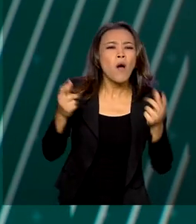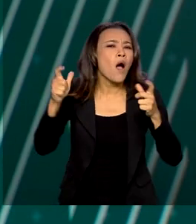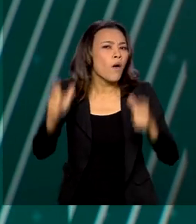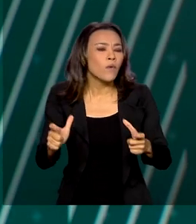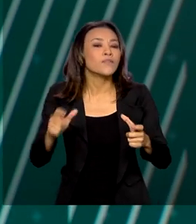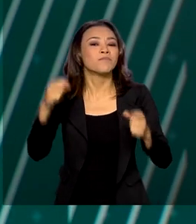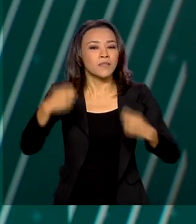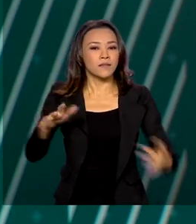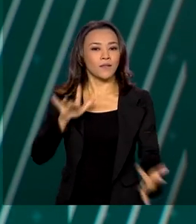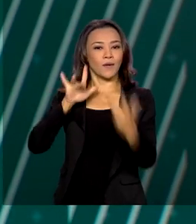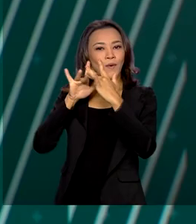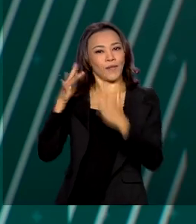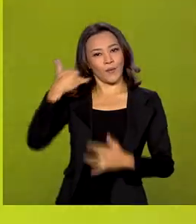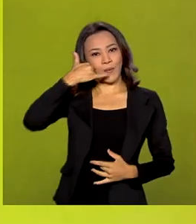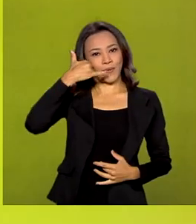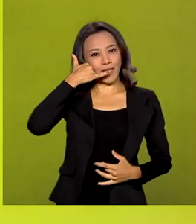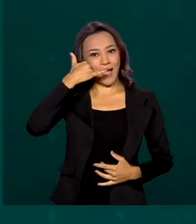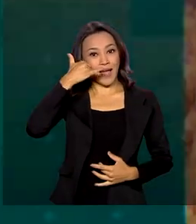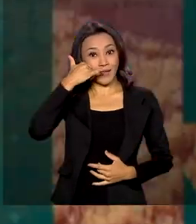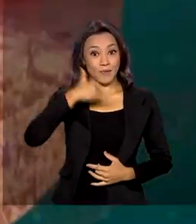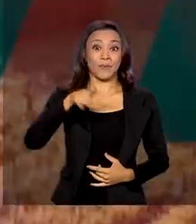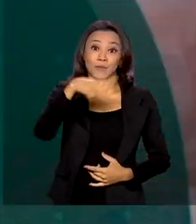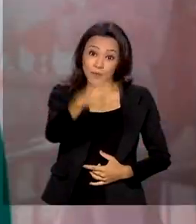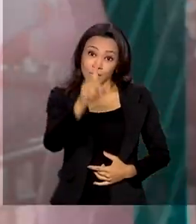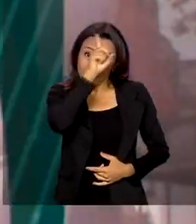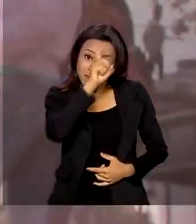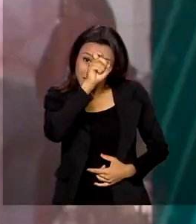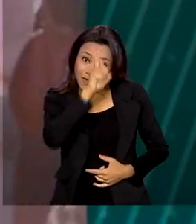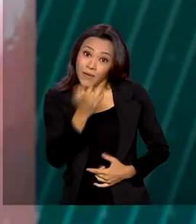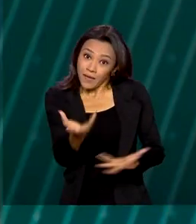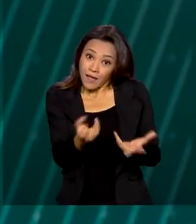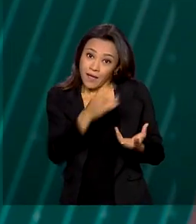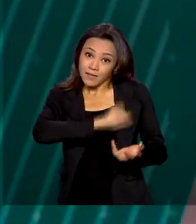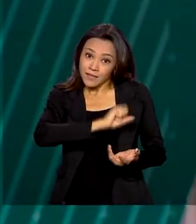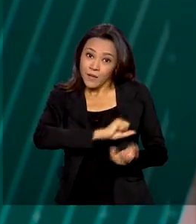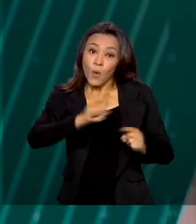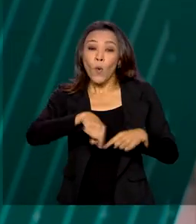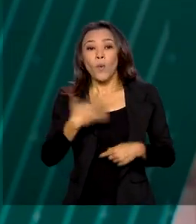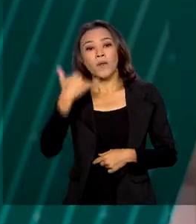entrar em contato com o banco de leite humano mais próximo ou ligar no telefone 136. com leite mais próximo.